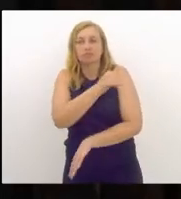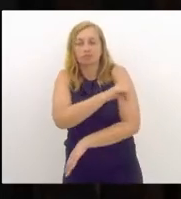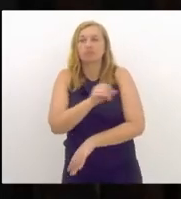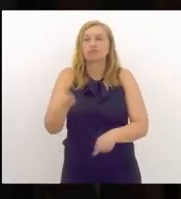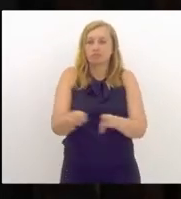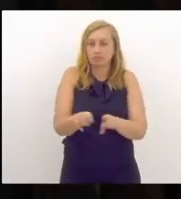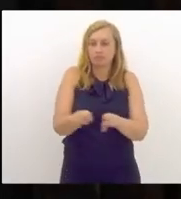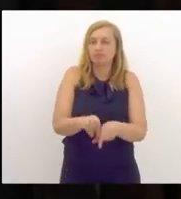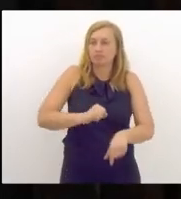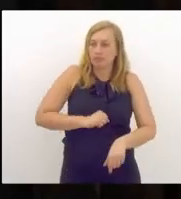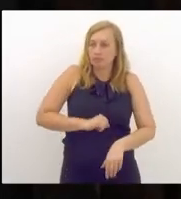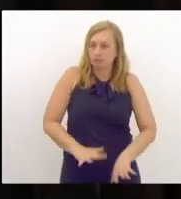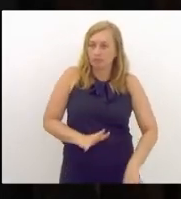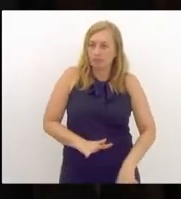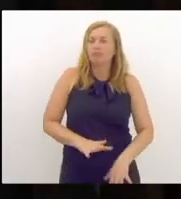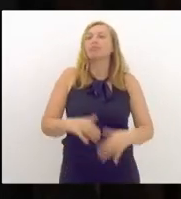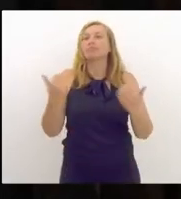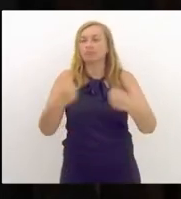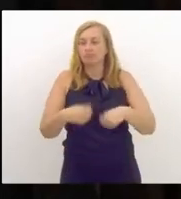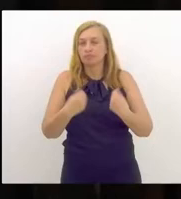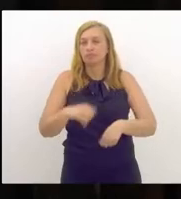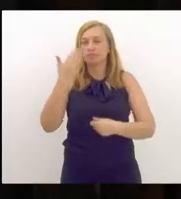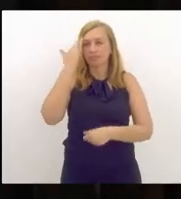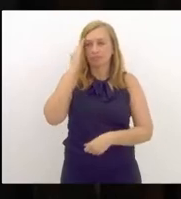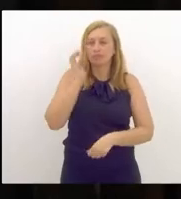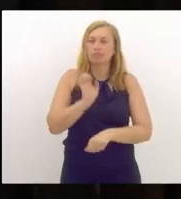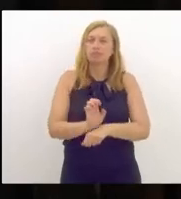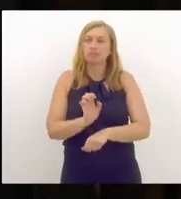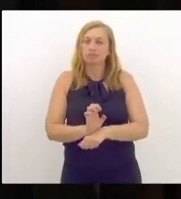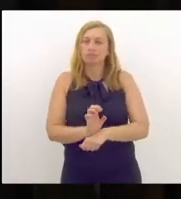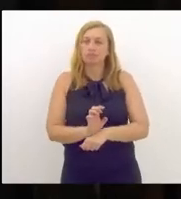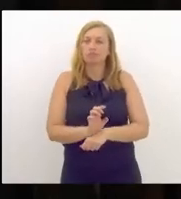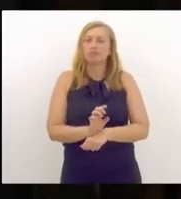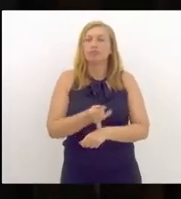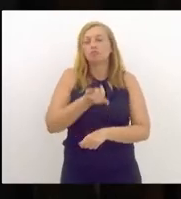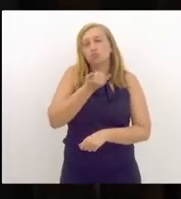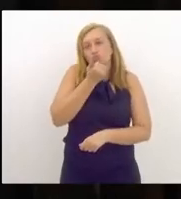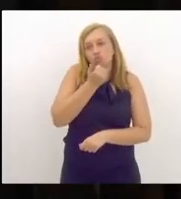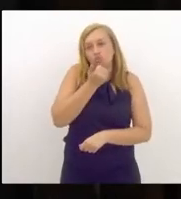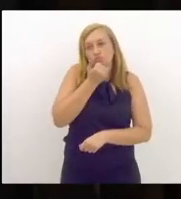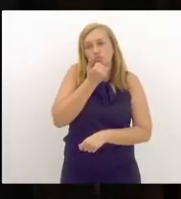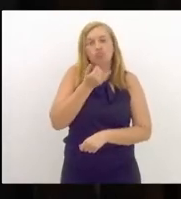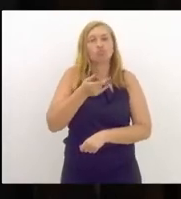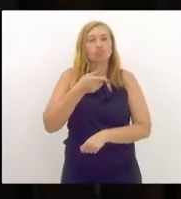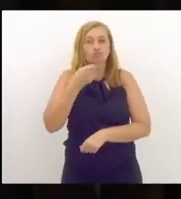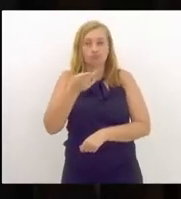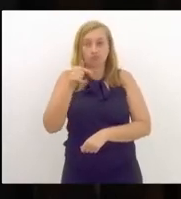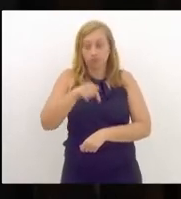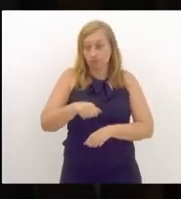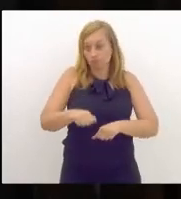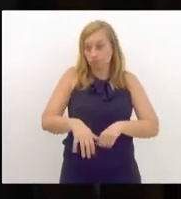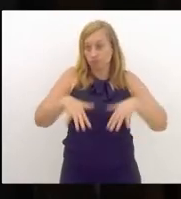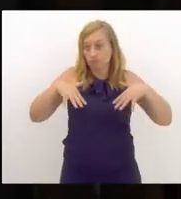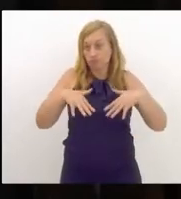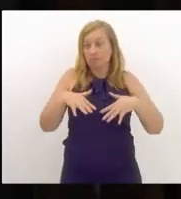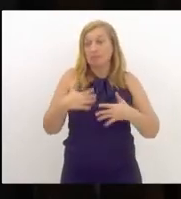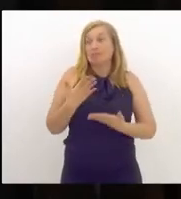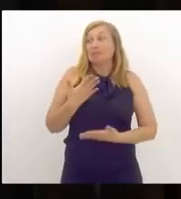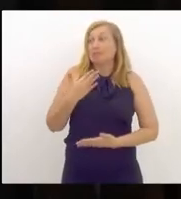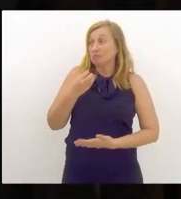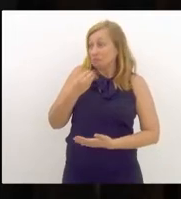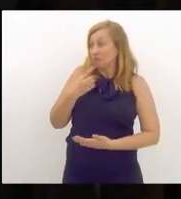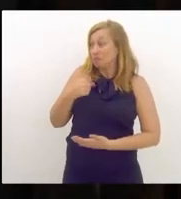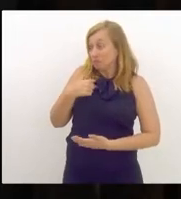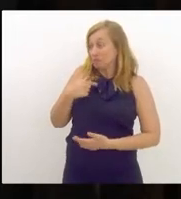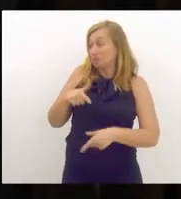então a gente precisa entender nosso estado Me desculpe a expressão aqui nesse plenário Ainda bem que eu tenho mandado né Bruno